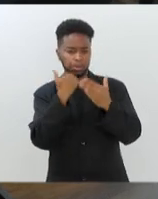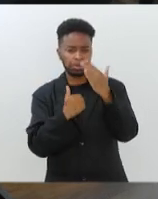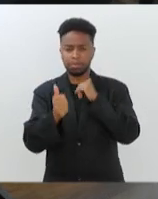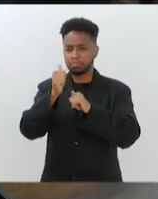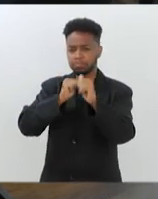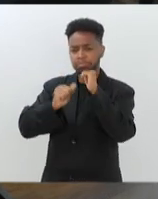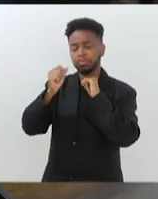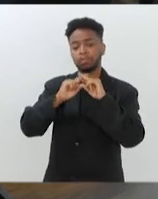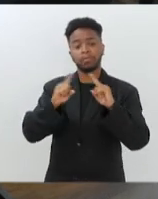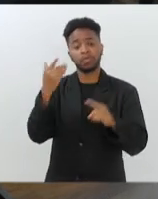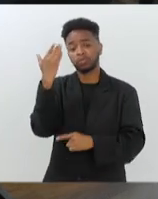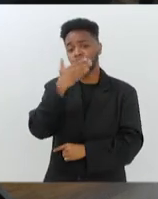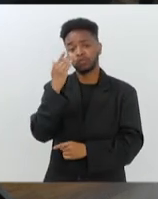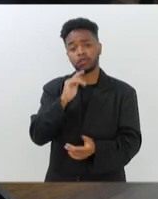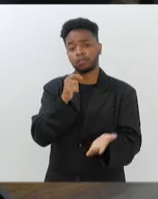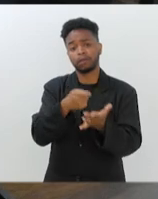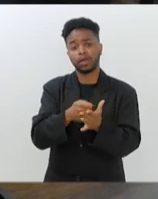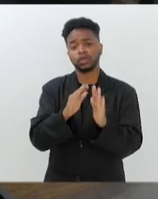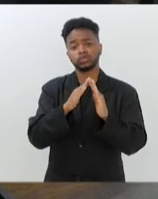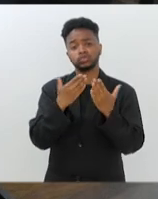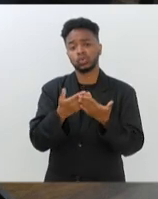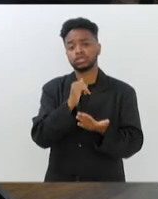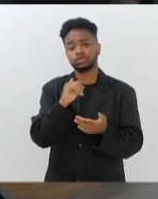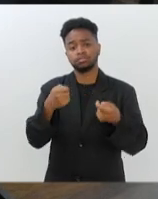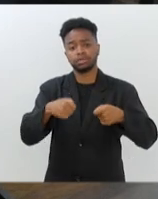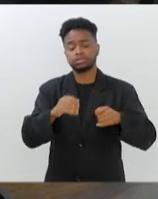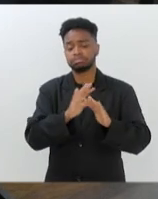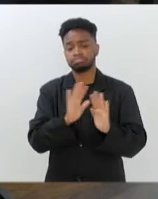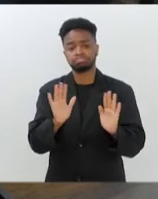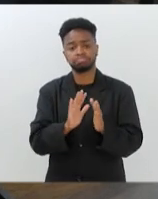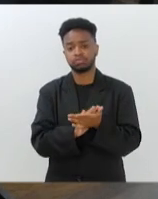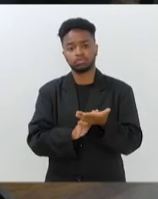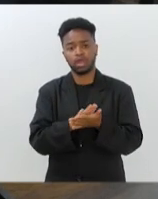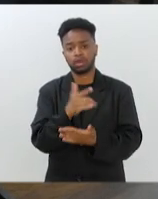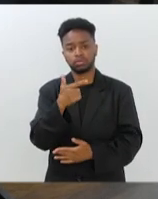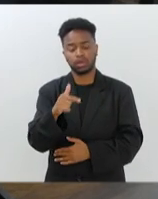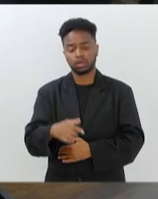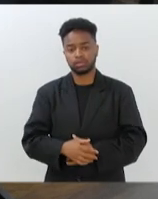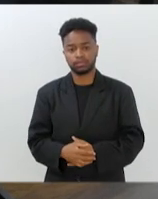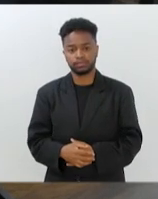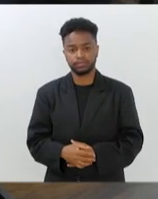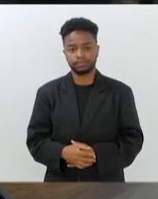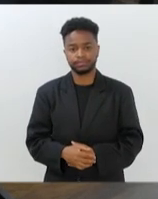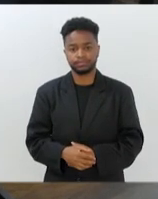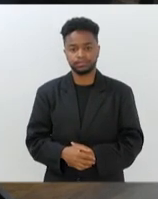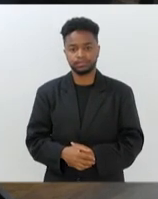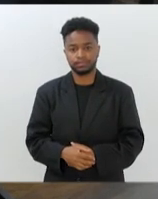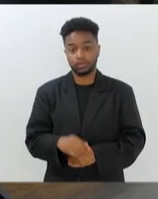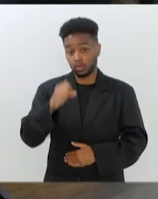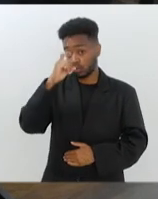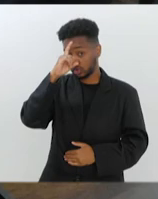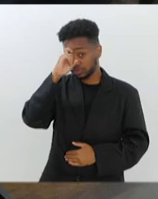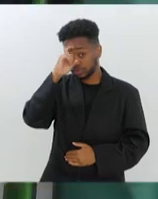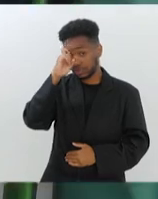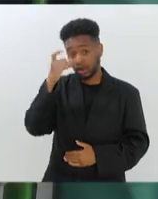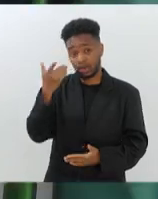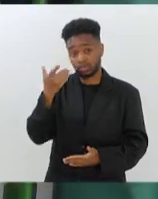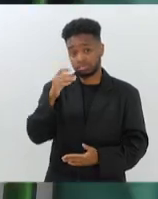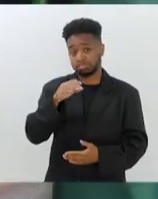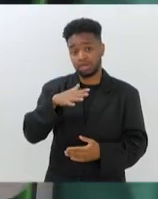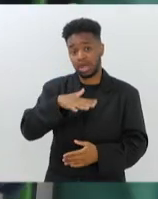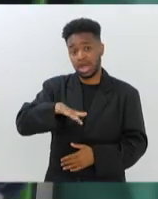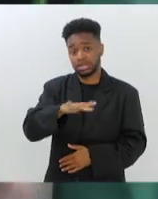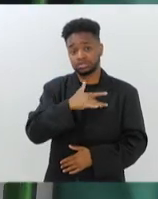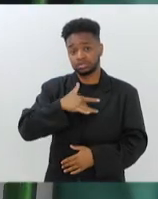mas eu não ou vi o patrocínio para uma escola que esteja precisando um hospital uma unidade pública de